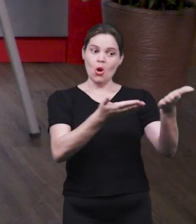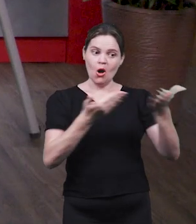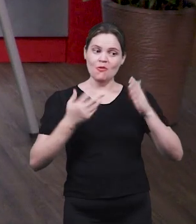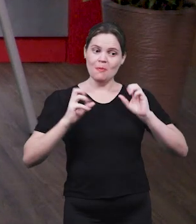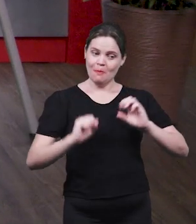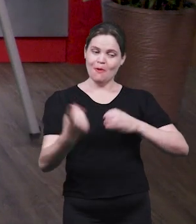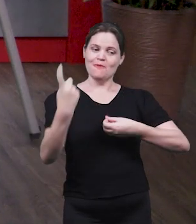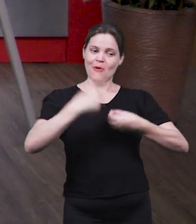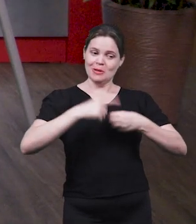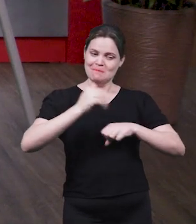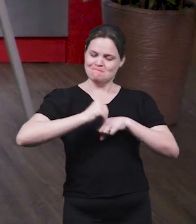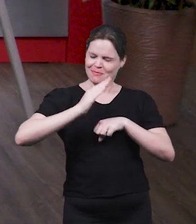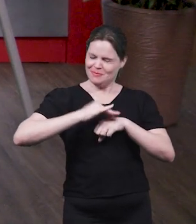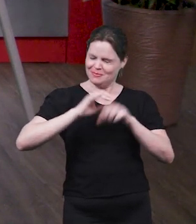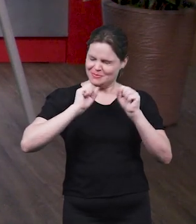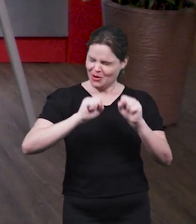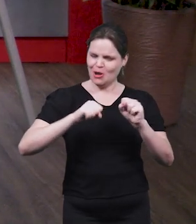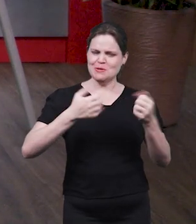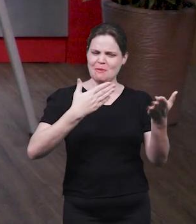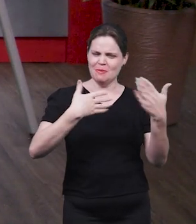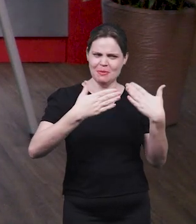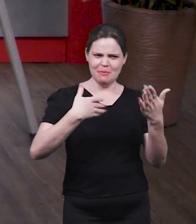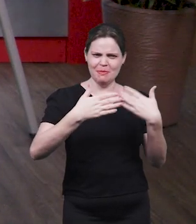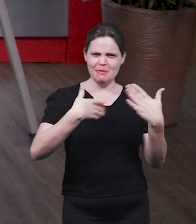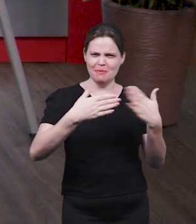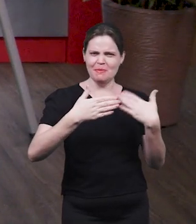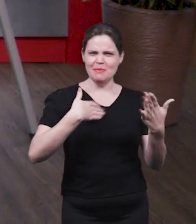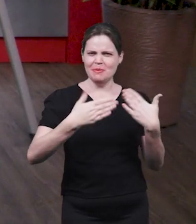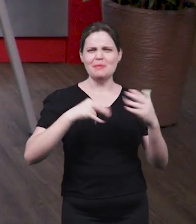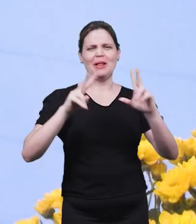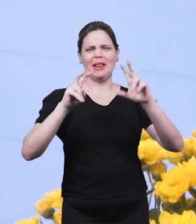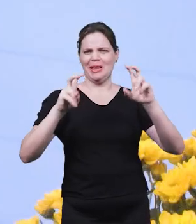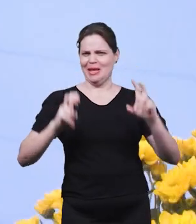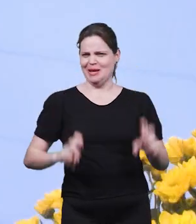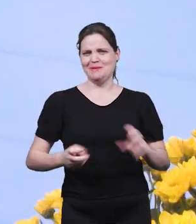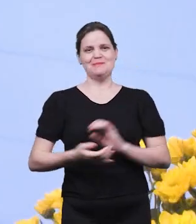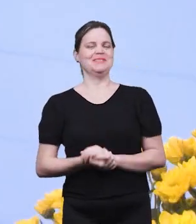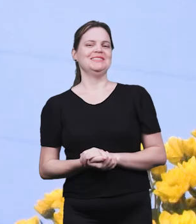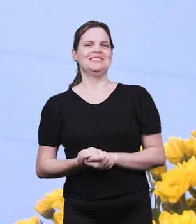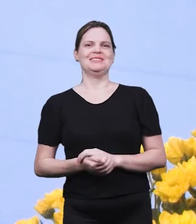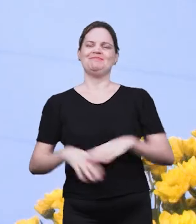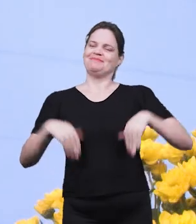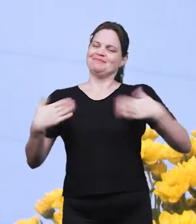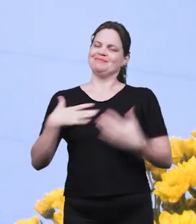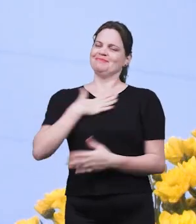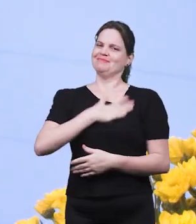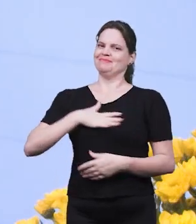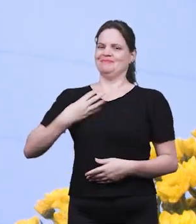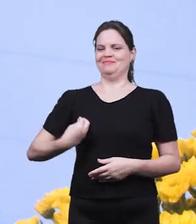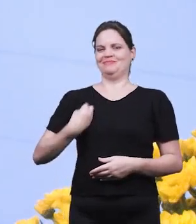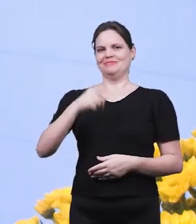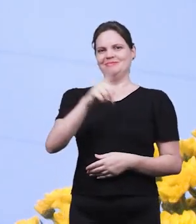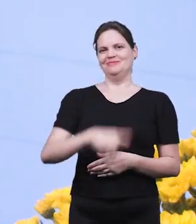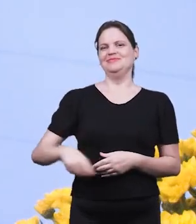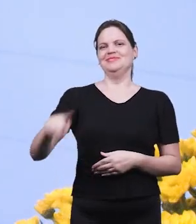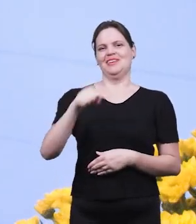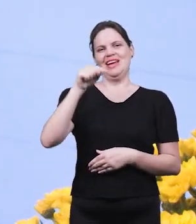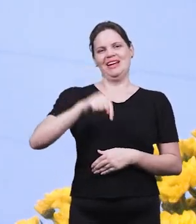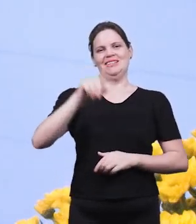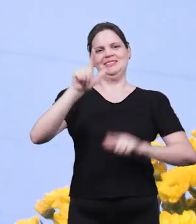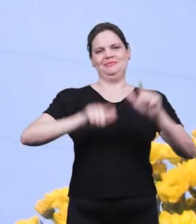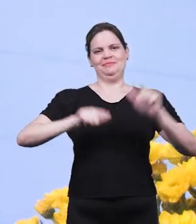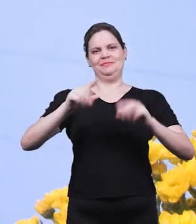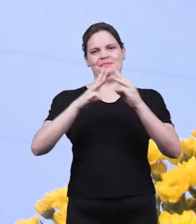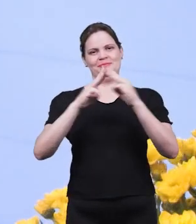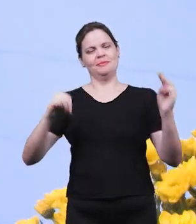senhora retornar mais vezes aqui para que possamos tratar também de outros temas. Olha, é um prazer estar aqui na TV